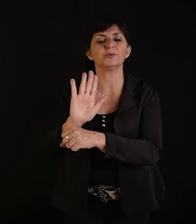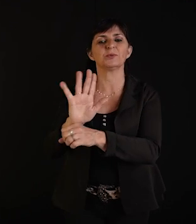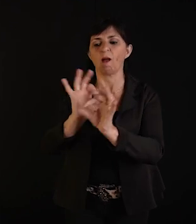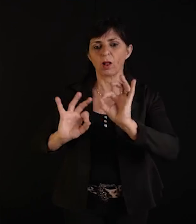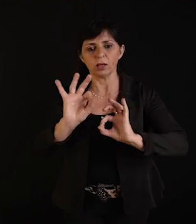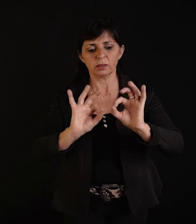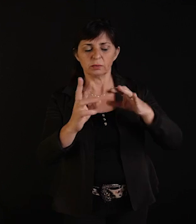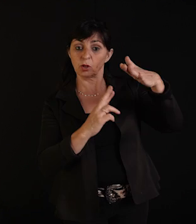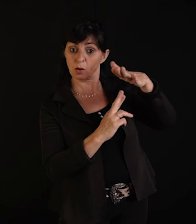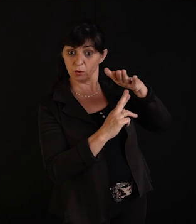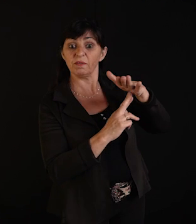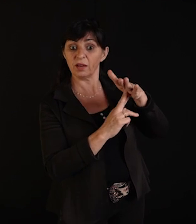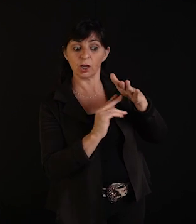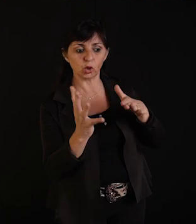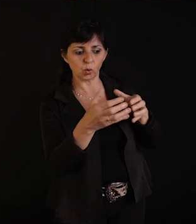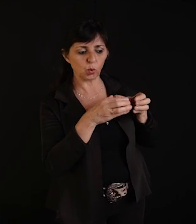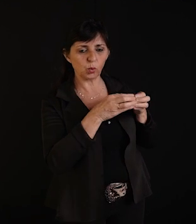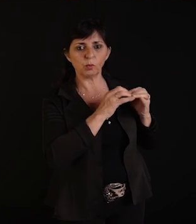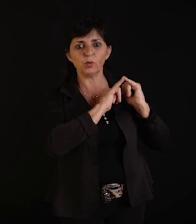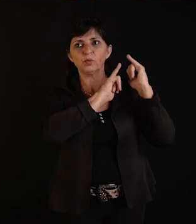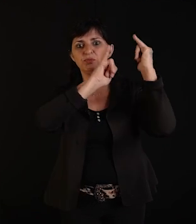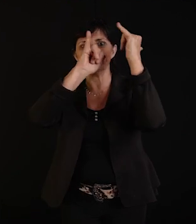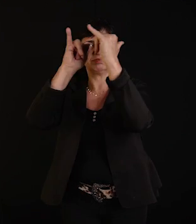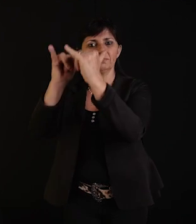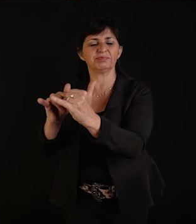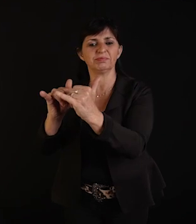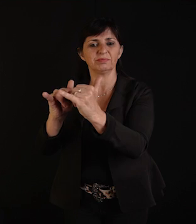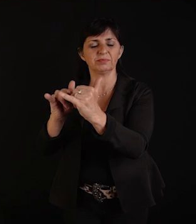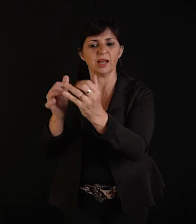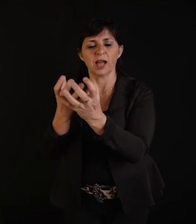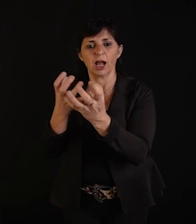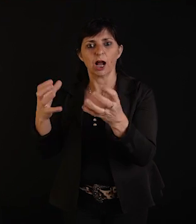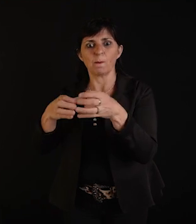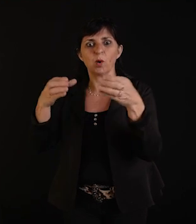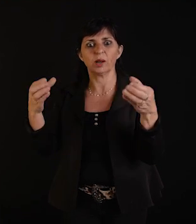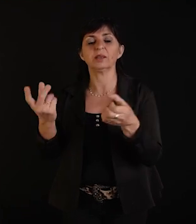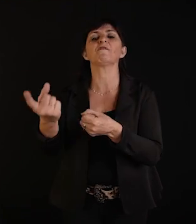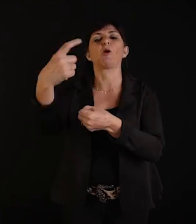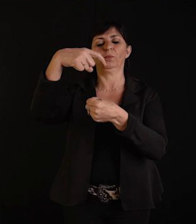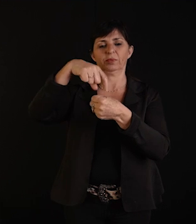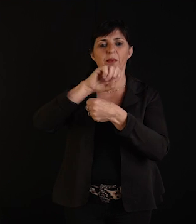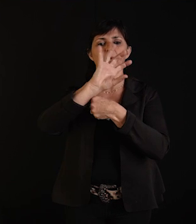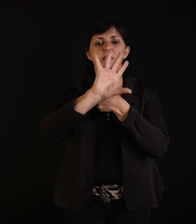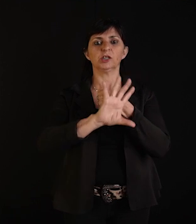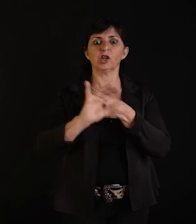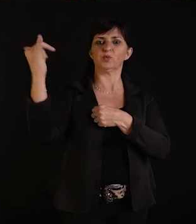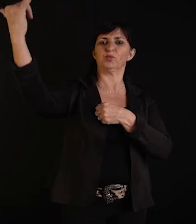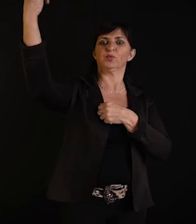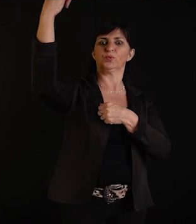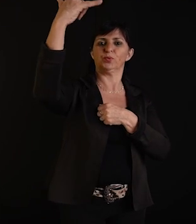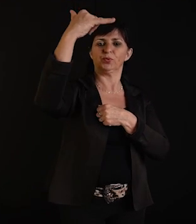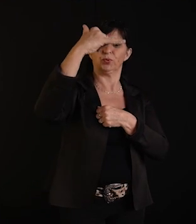até na rodoviária e tal, foram de ônibus de linha para Campo Grande. Para voltar para Erechim, eles voltaram de avião.